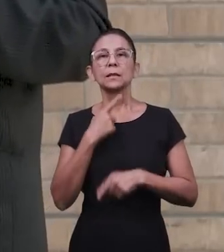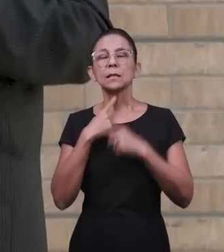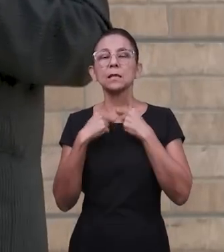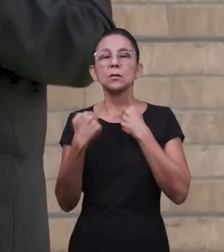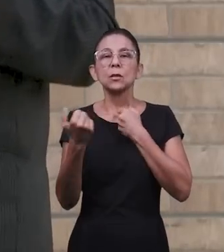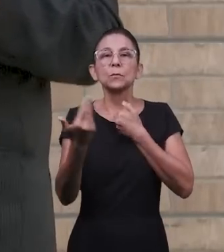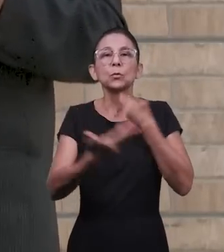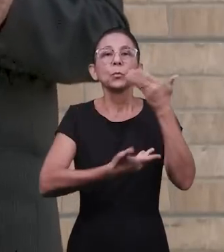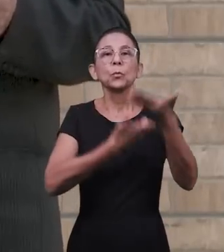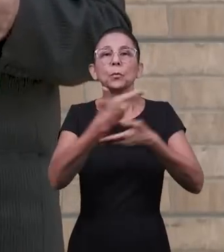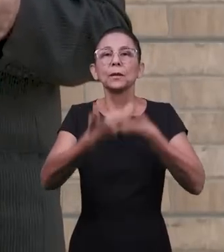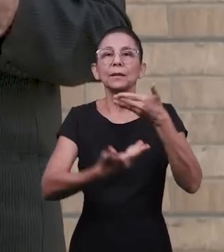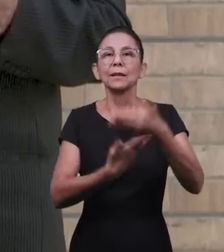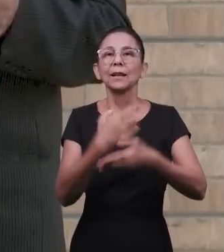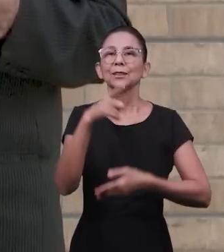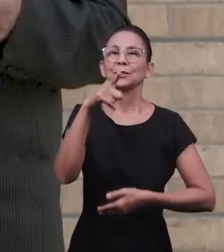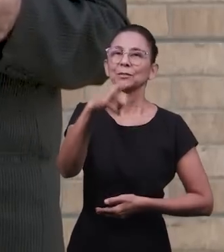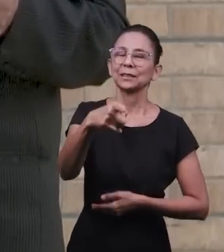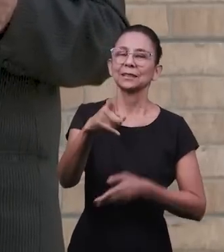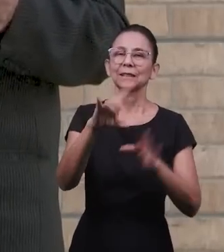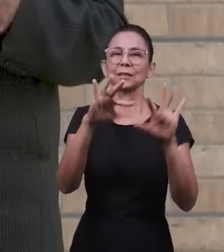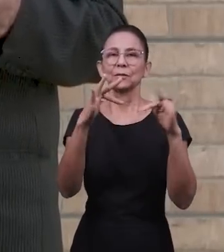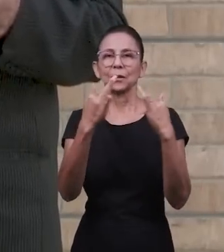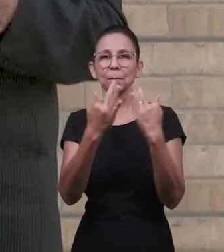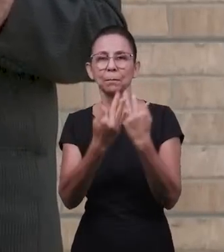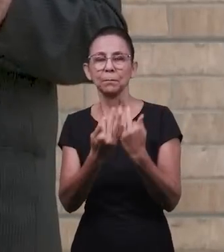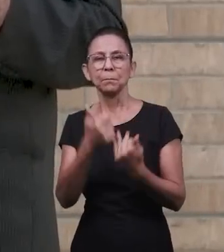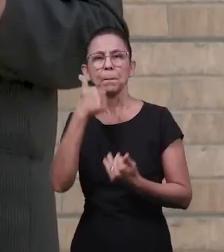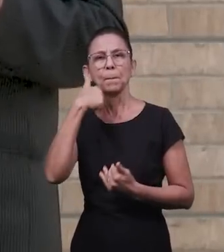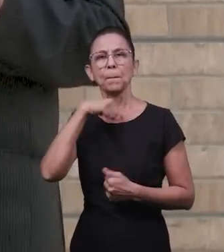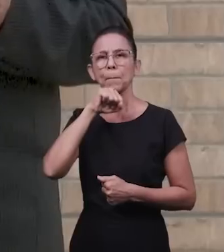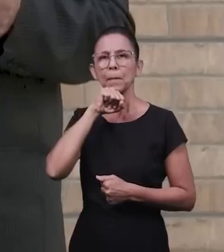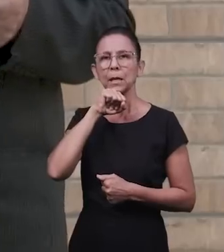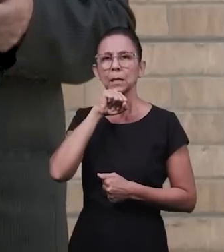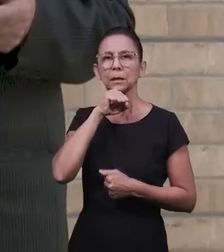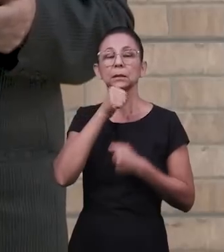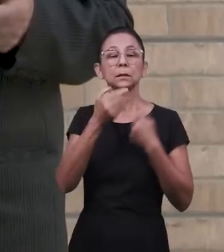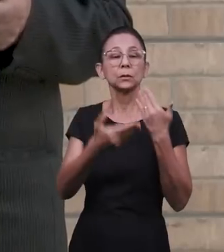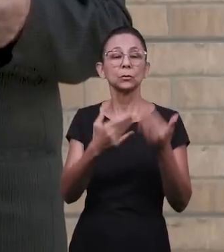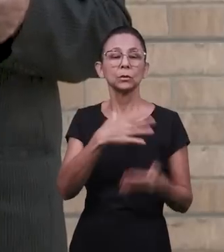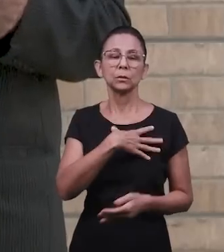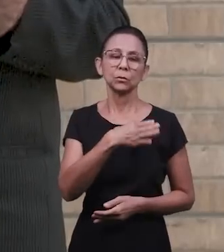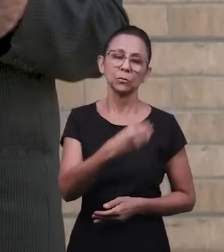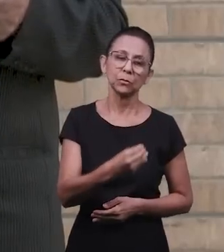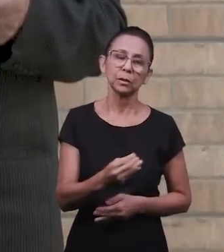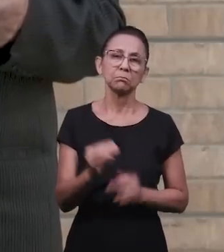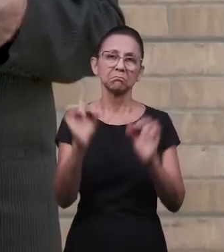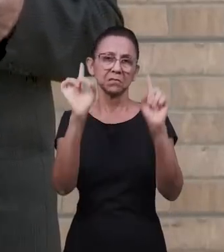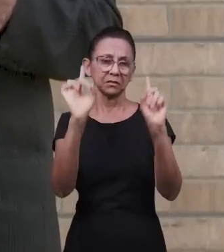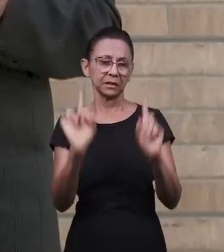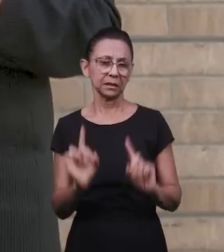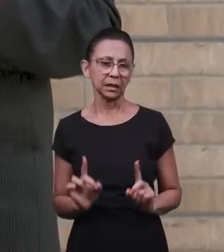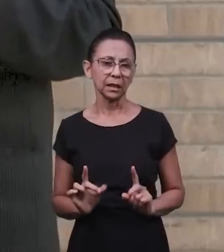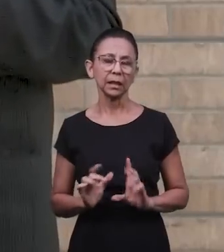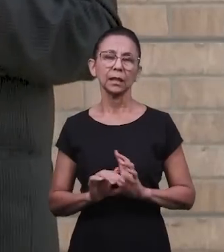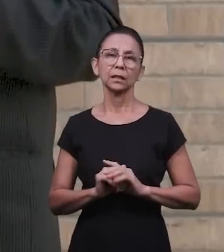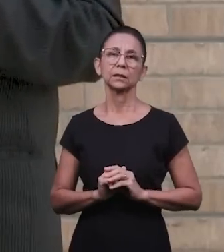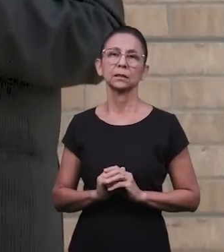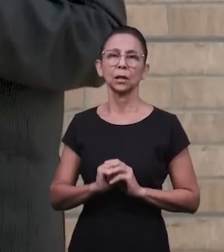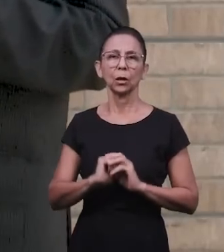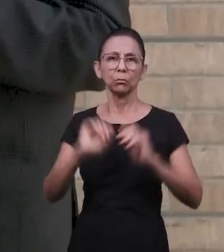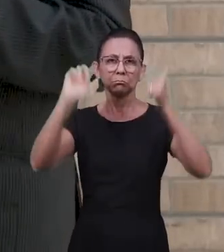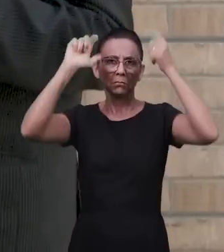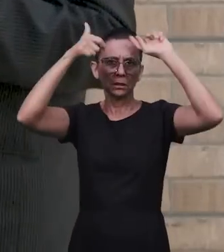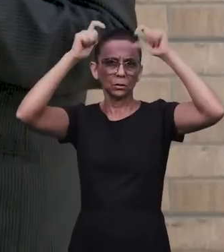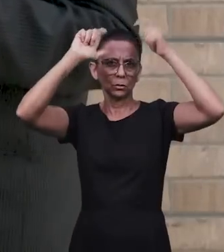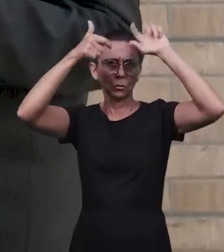aqui conosco, você, sua família, você mãe que cuida do seu filho com alguma deficiência, com algum